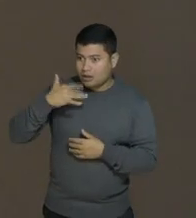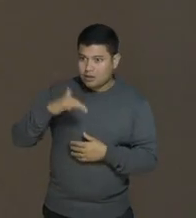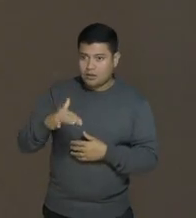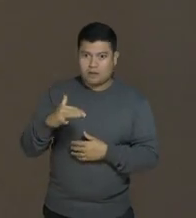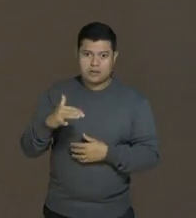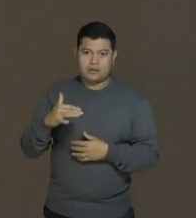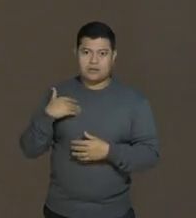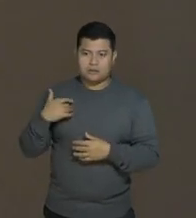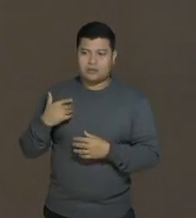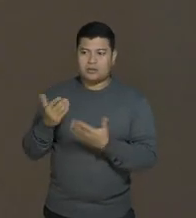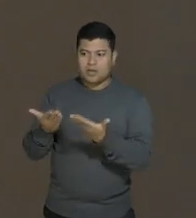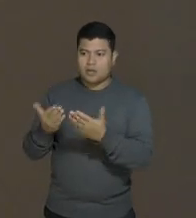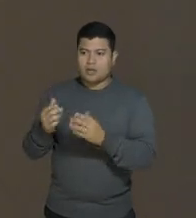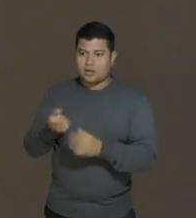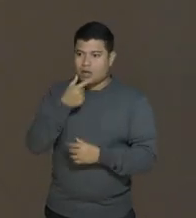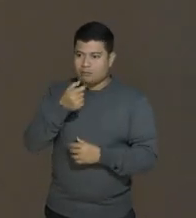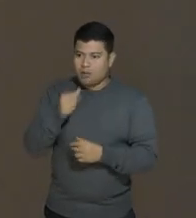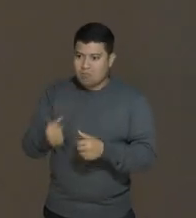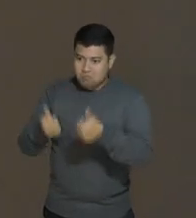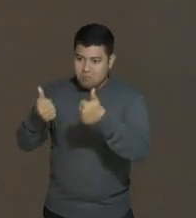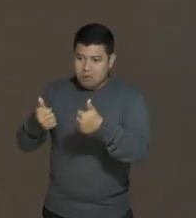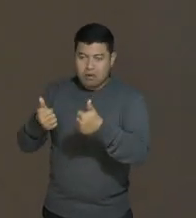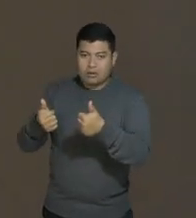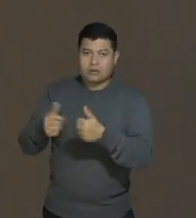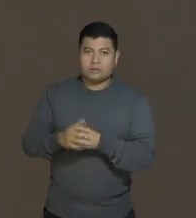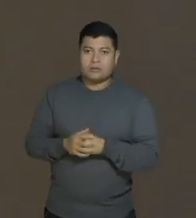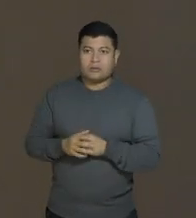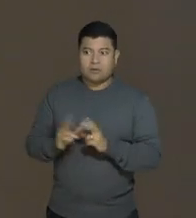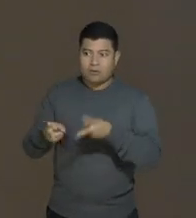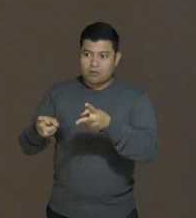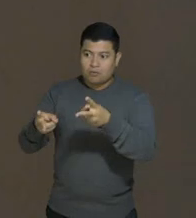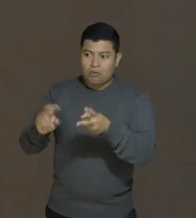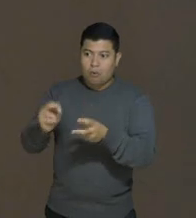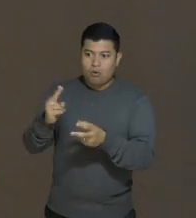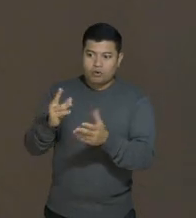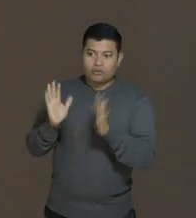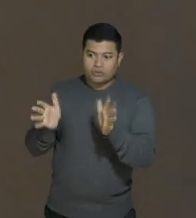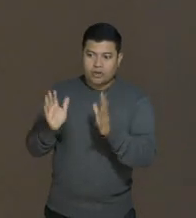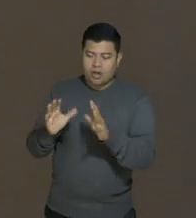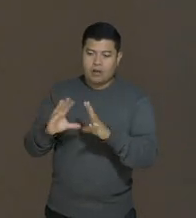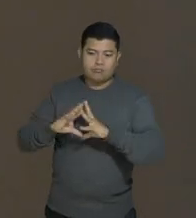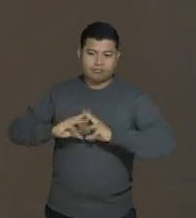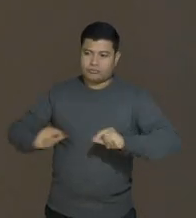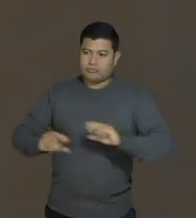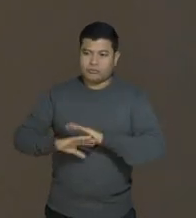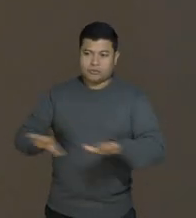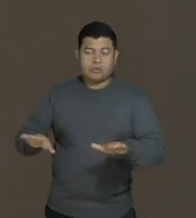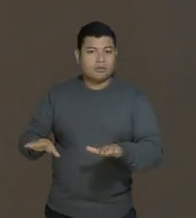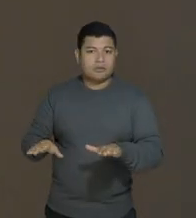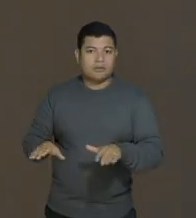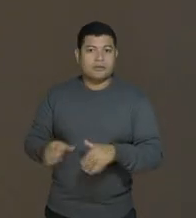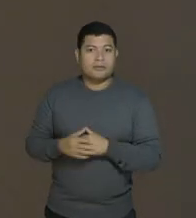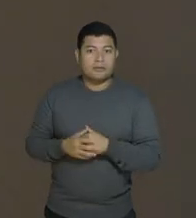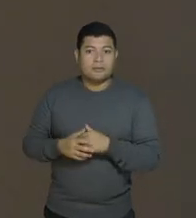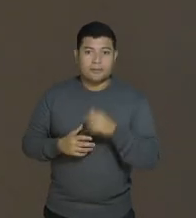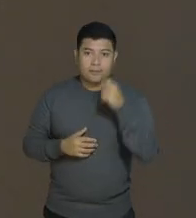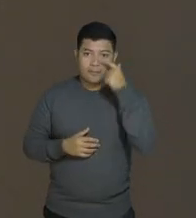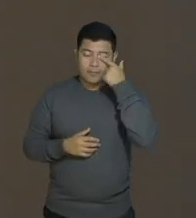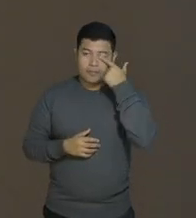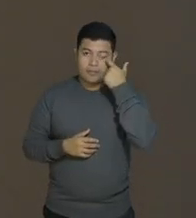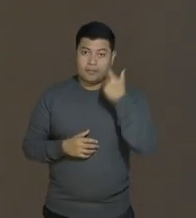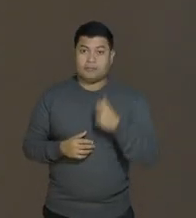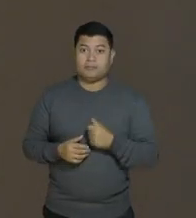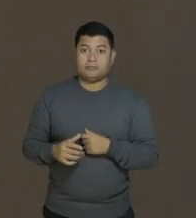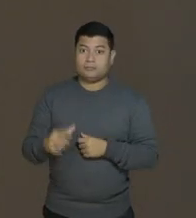era. Não tem isso de acumular, não é remédio acumulativo, entendeu? Então, não tem dependência. Existe, sim, o